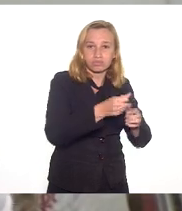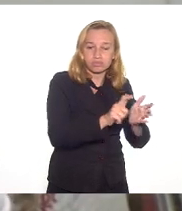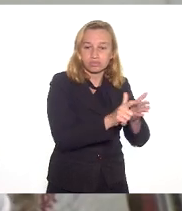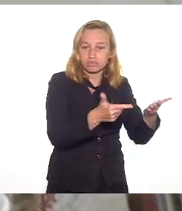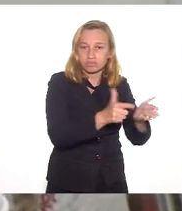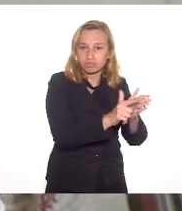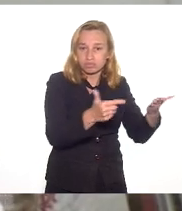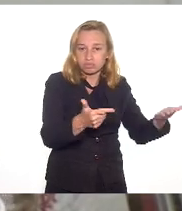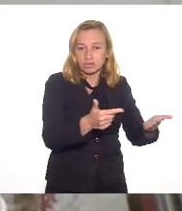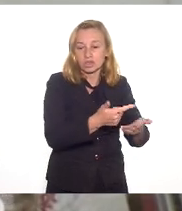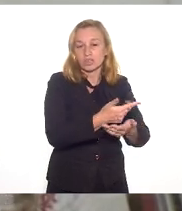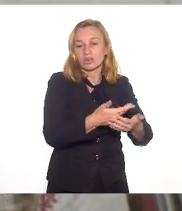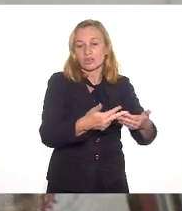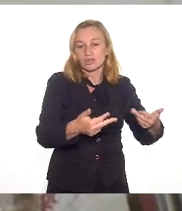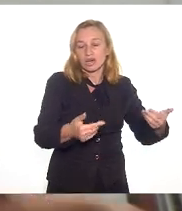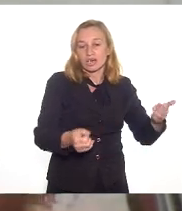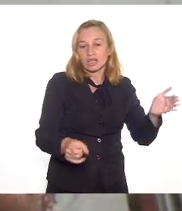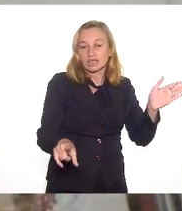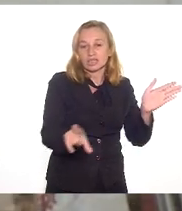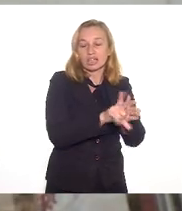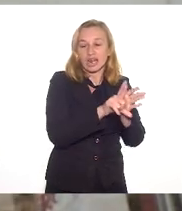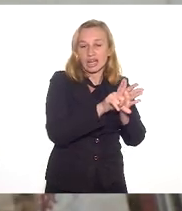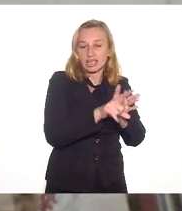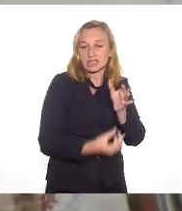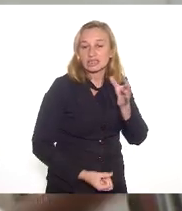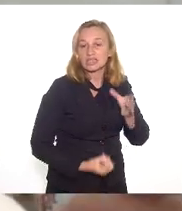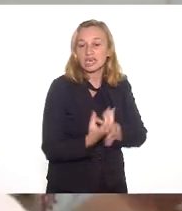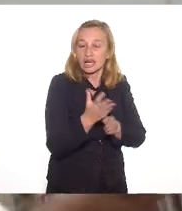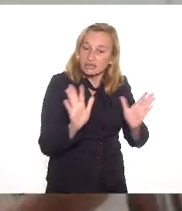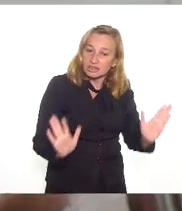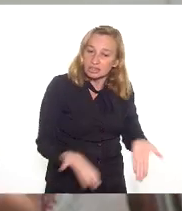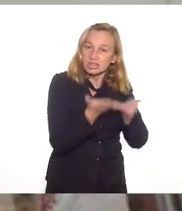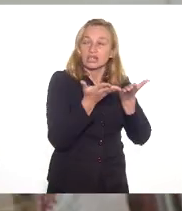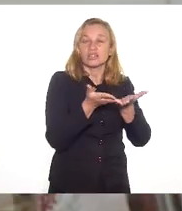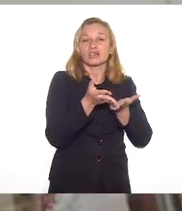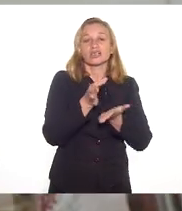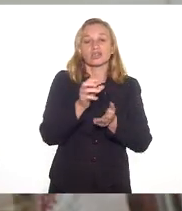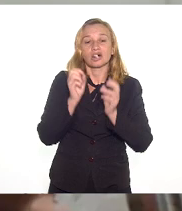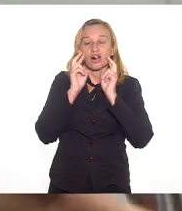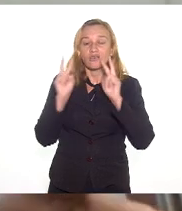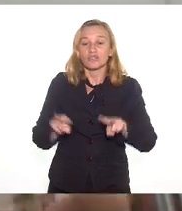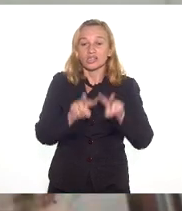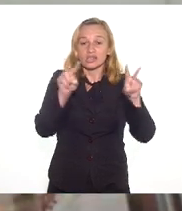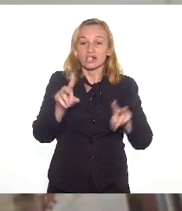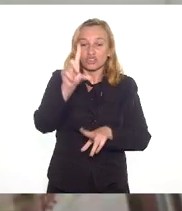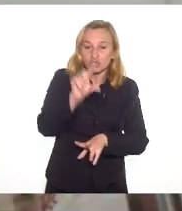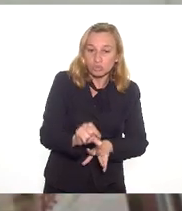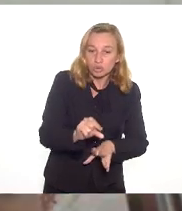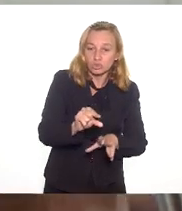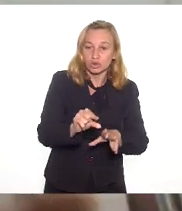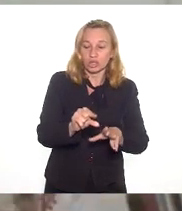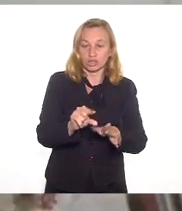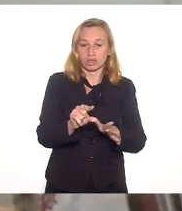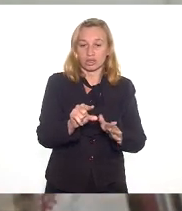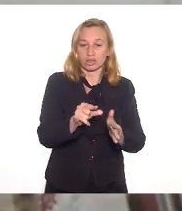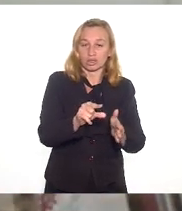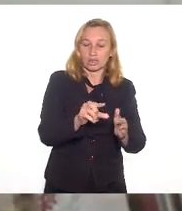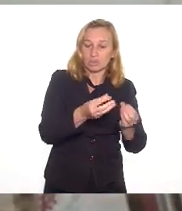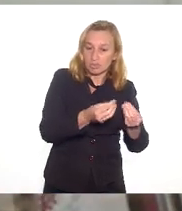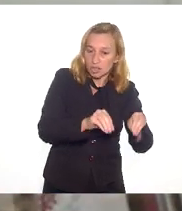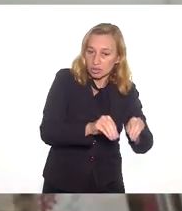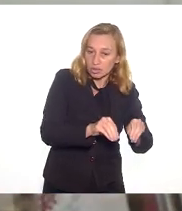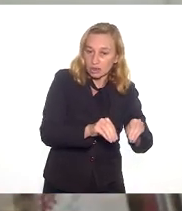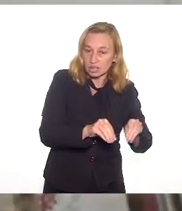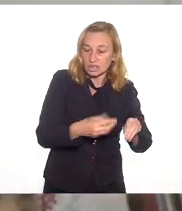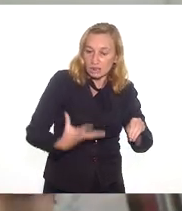volume de leis e iniciativas que visam, obviamente, reduzir os danos, salvar vidas